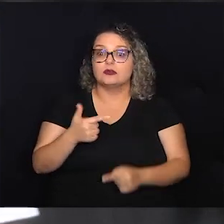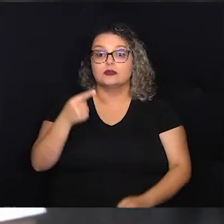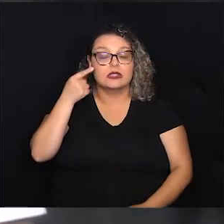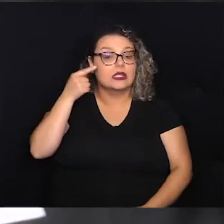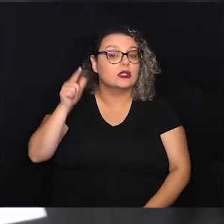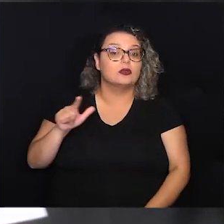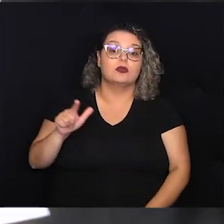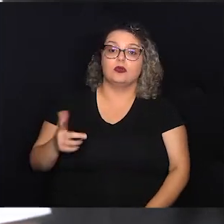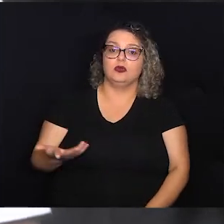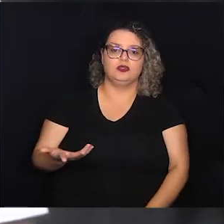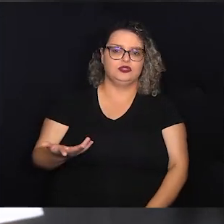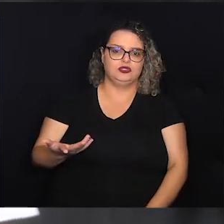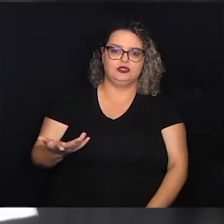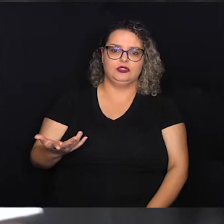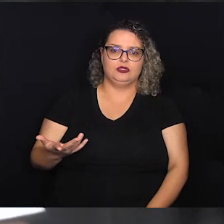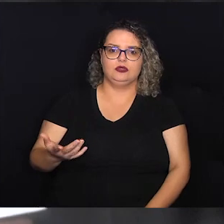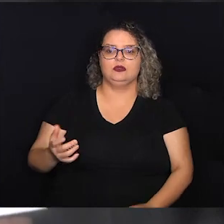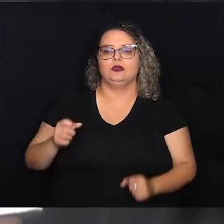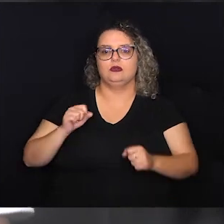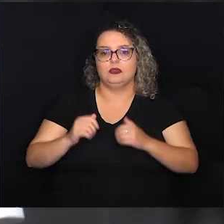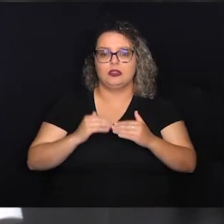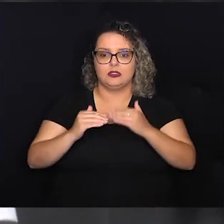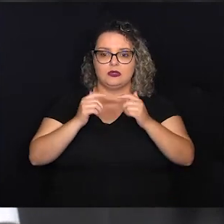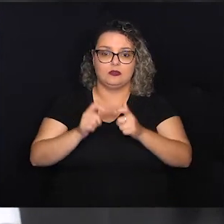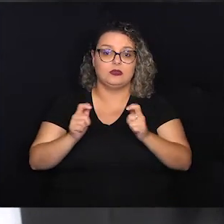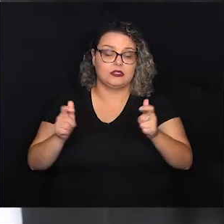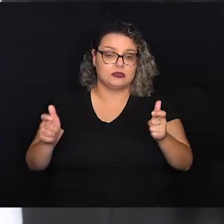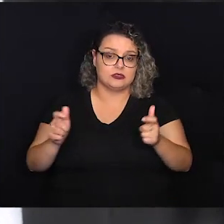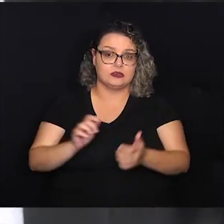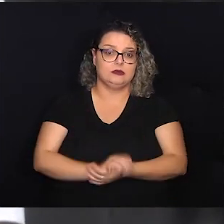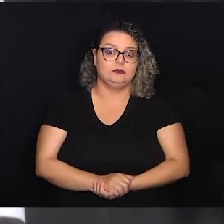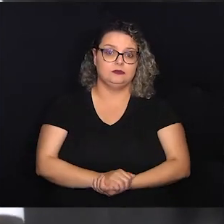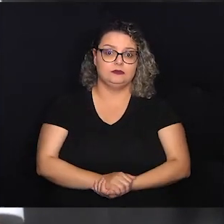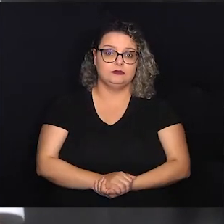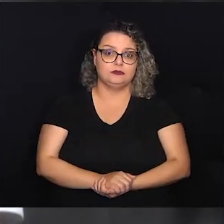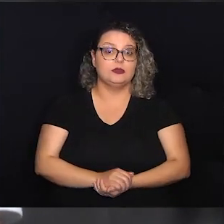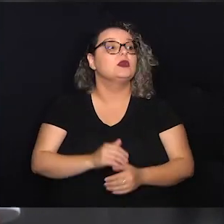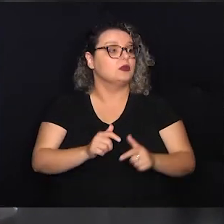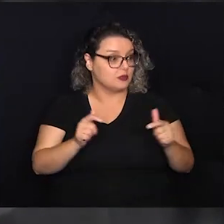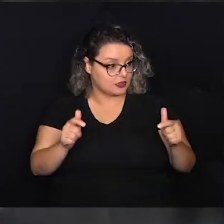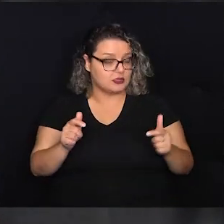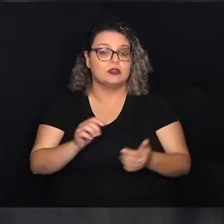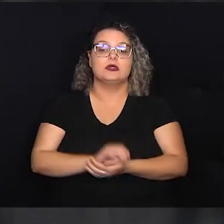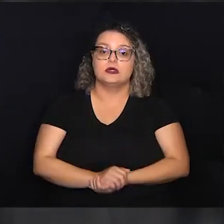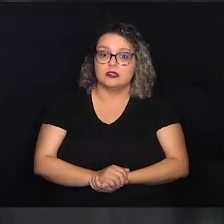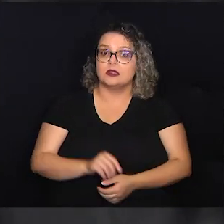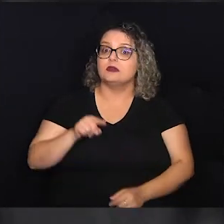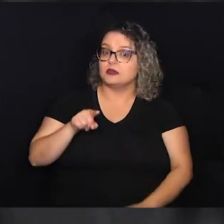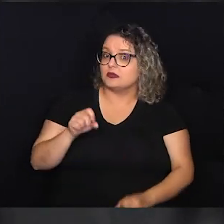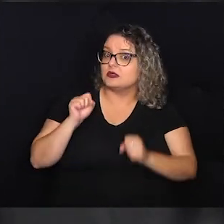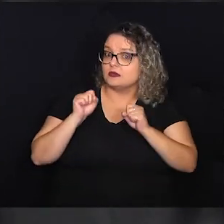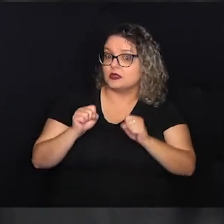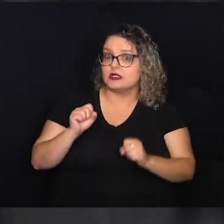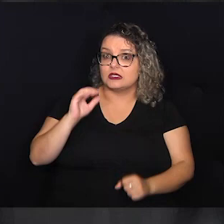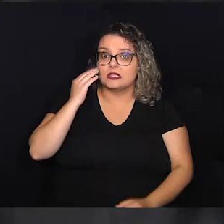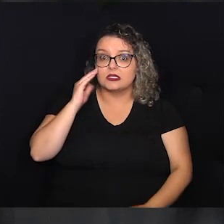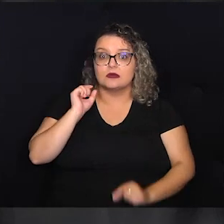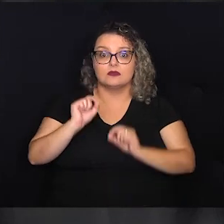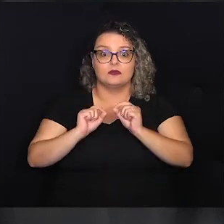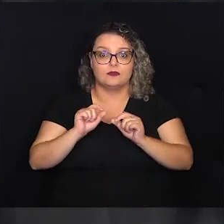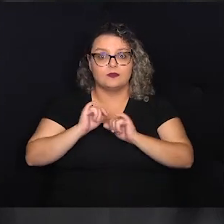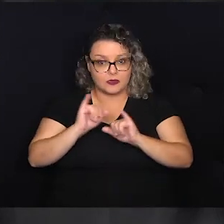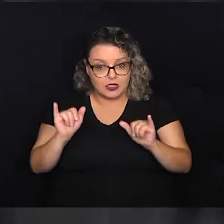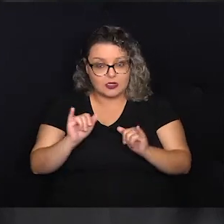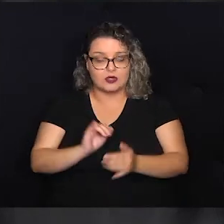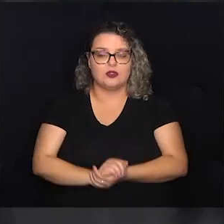existe lógica para que eu pudesse progredir. E progrediu. E para que você possa entender o que eu